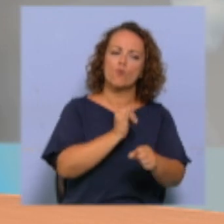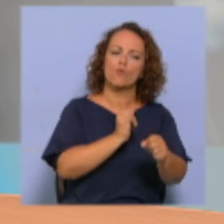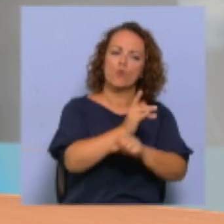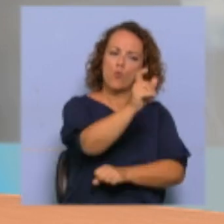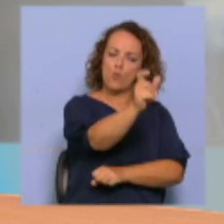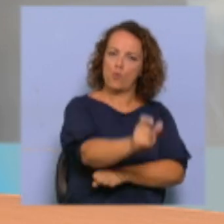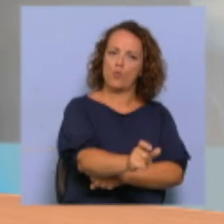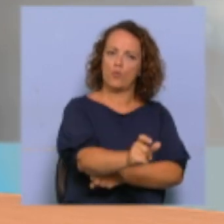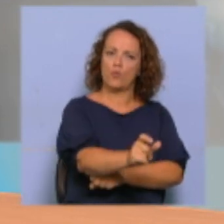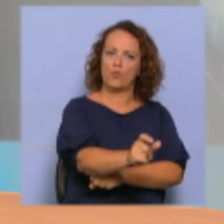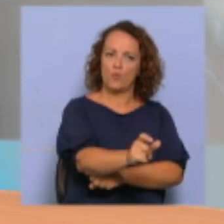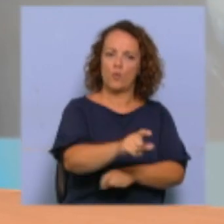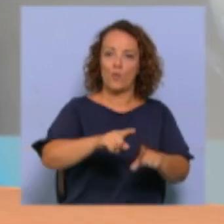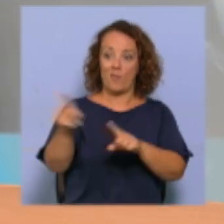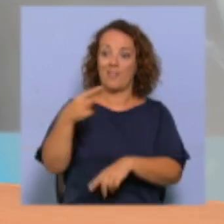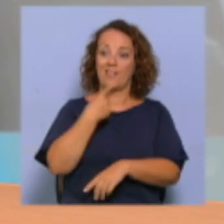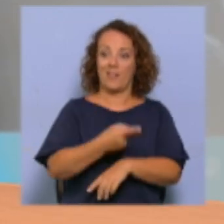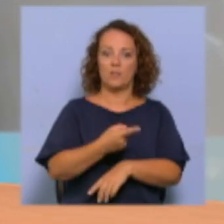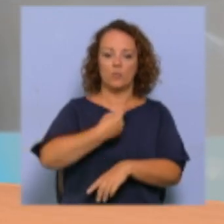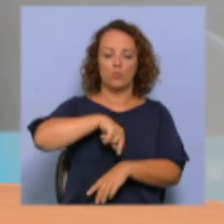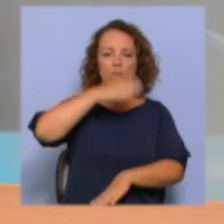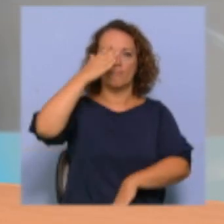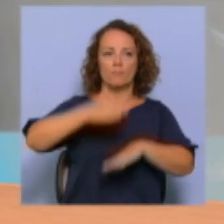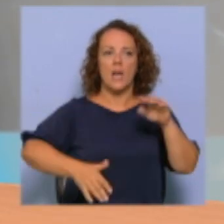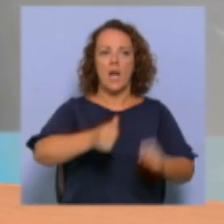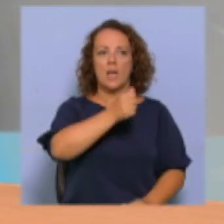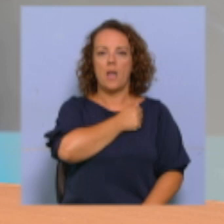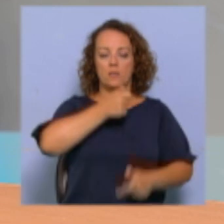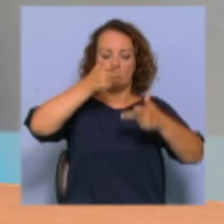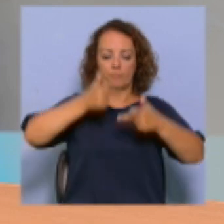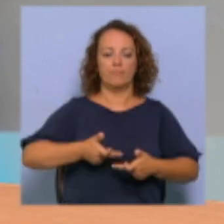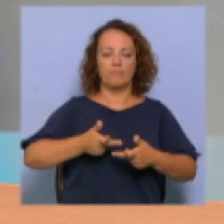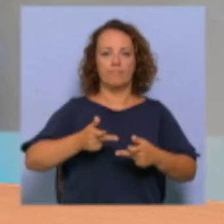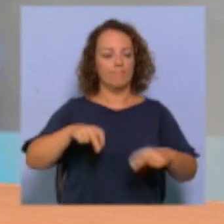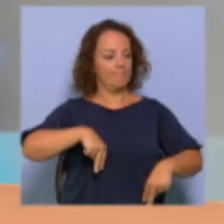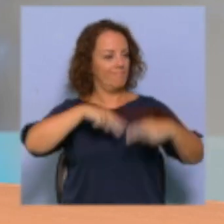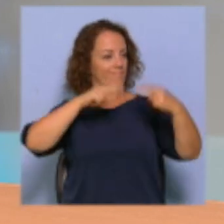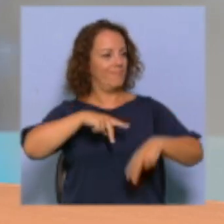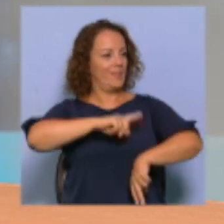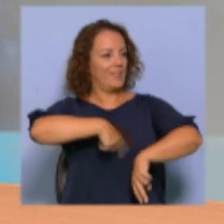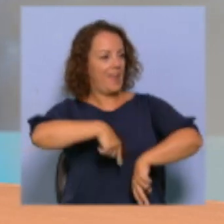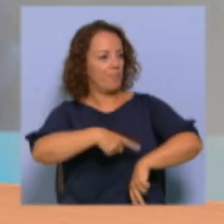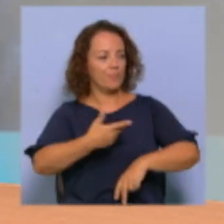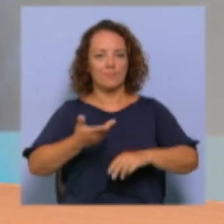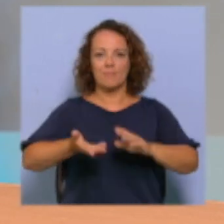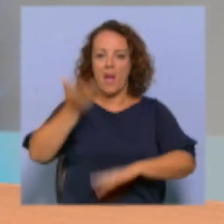referia agora que de repente ficamos em casa e ficamos face a face mais tempo com os filhos, com o marido, com a